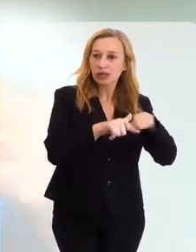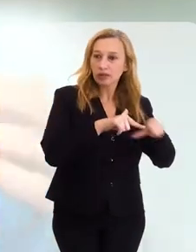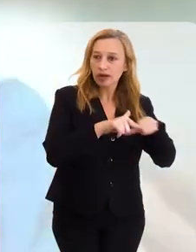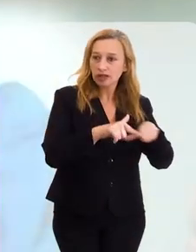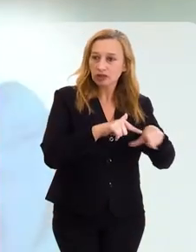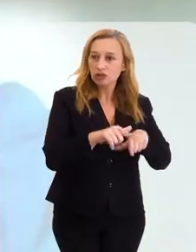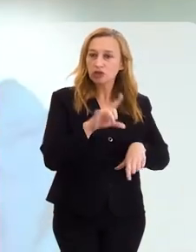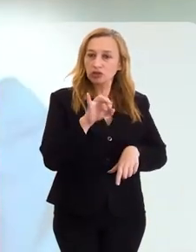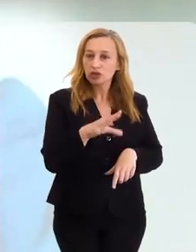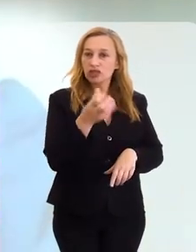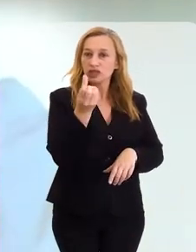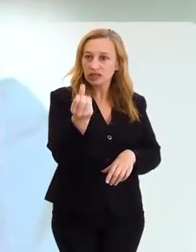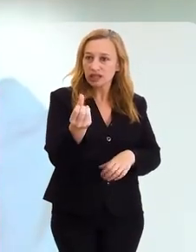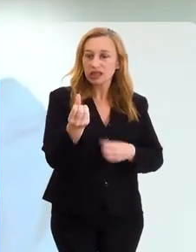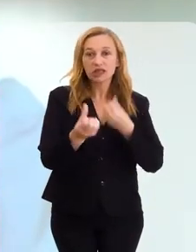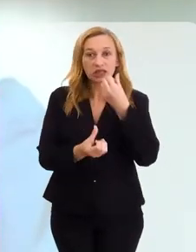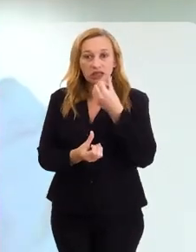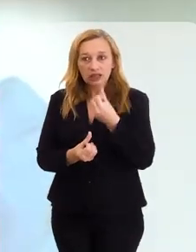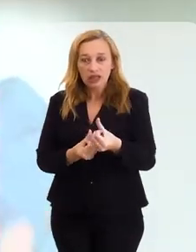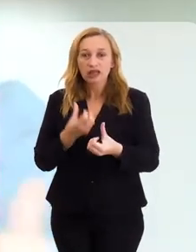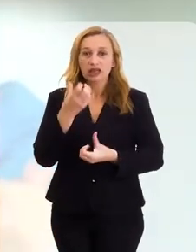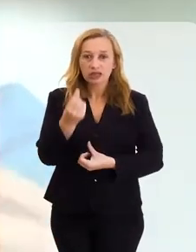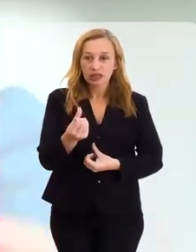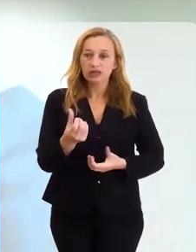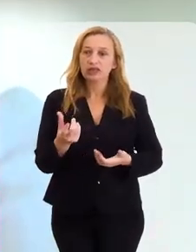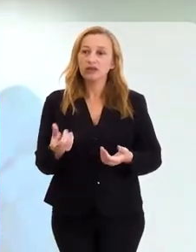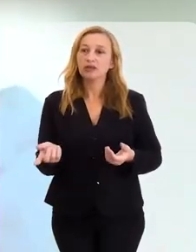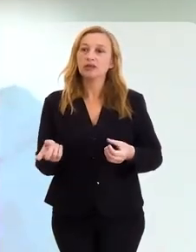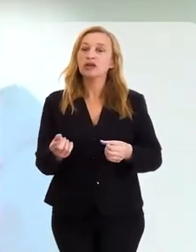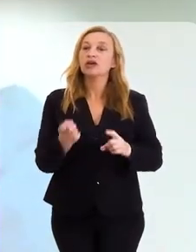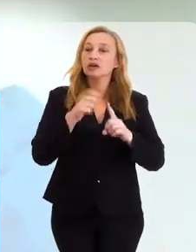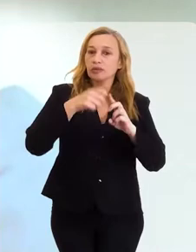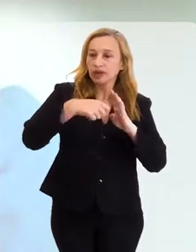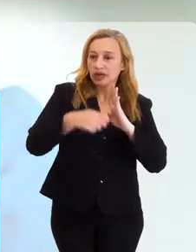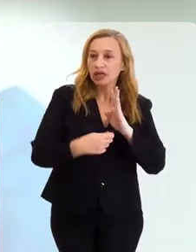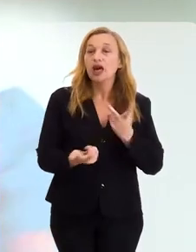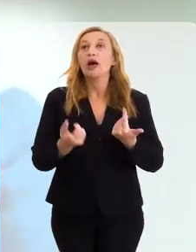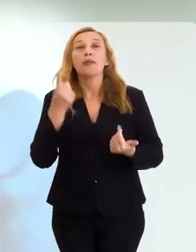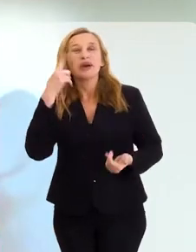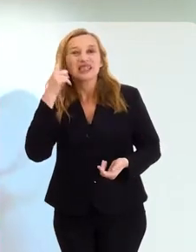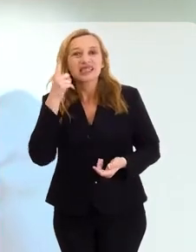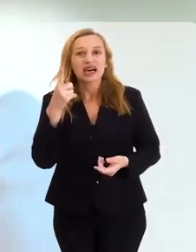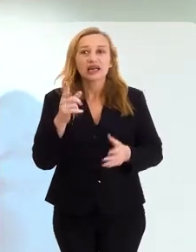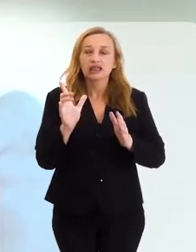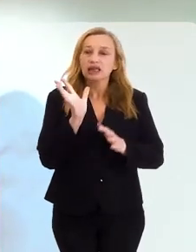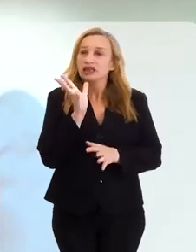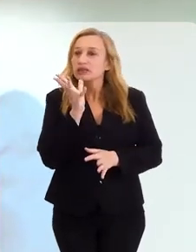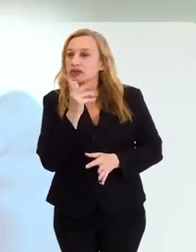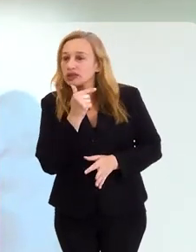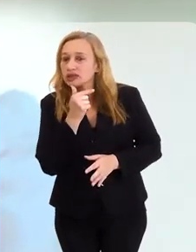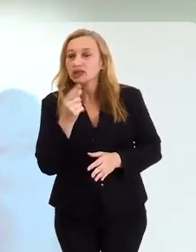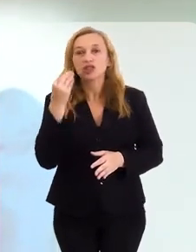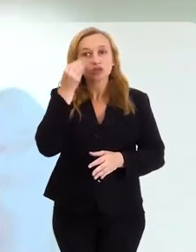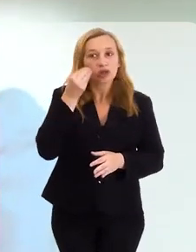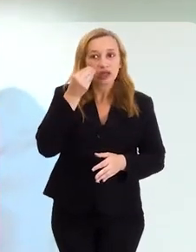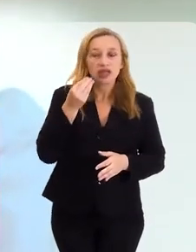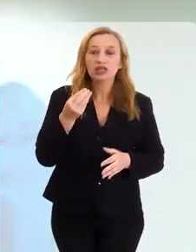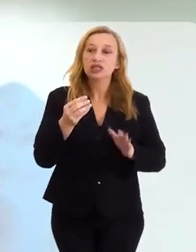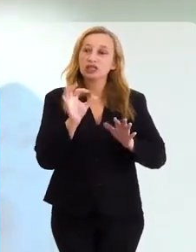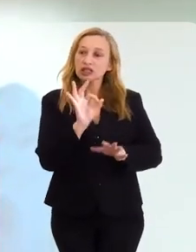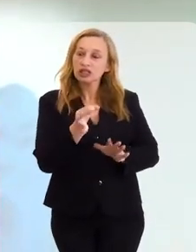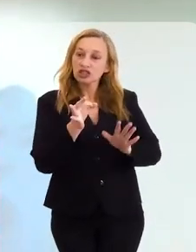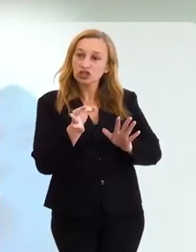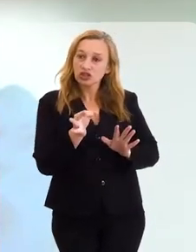trabalhador só retorna ao trabalho de 6 meses. E é importante também a gente pensar na duração dessa experiência, deixar muito